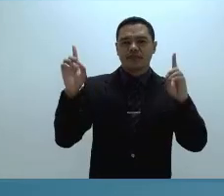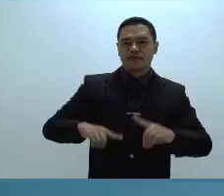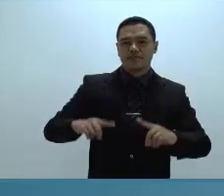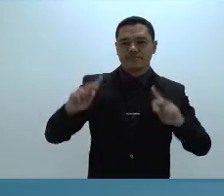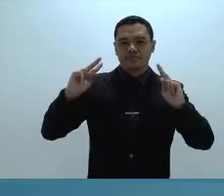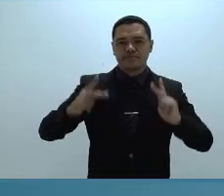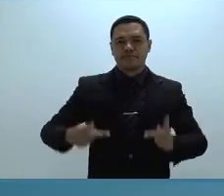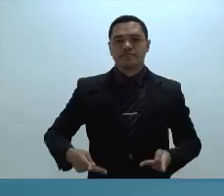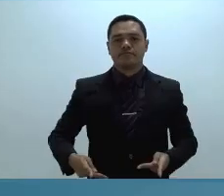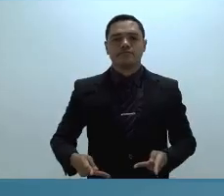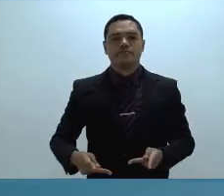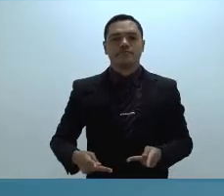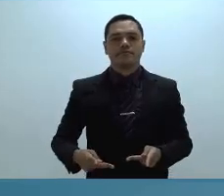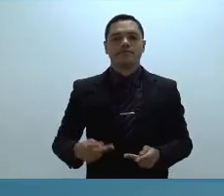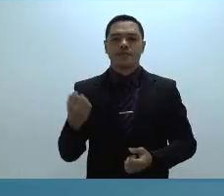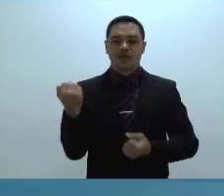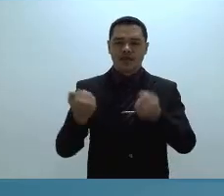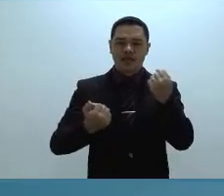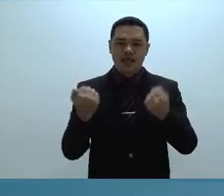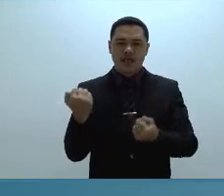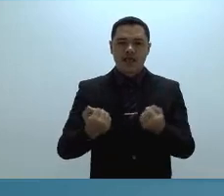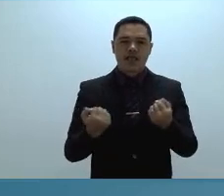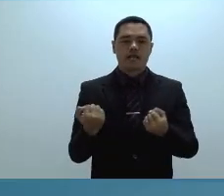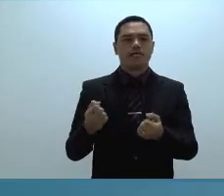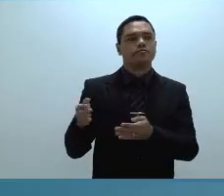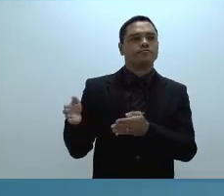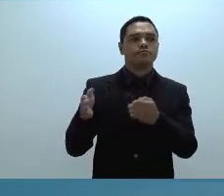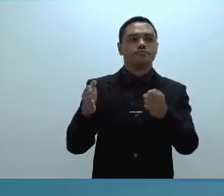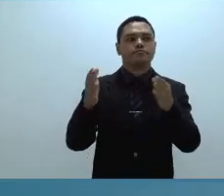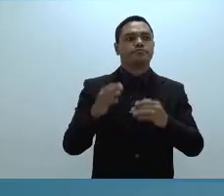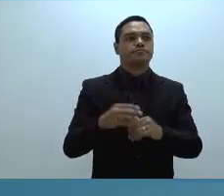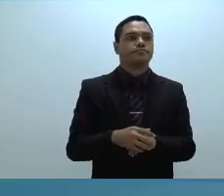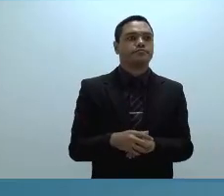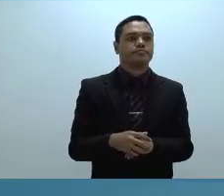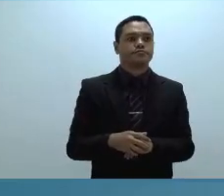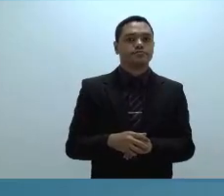serviço de transporte de passageiros.